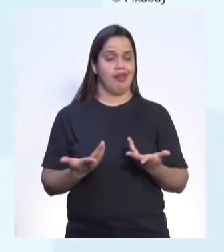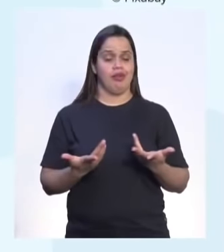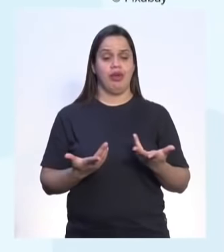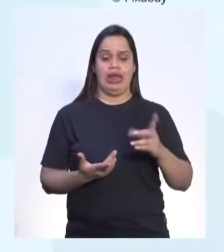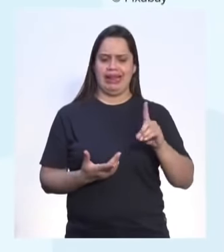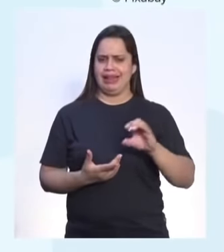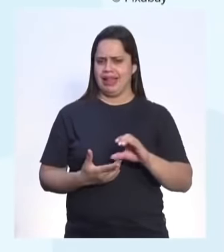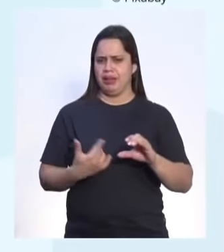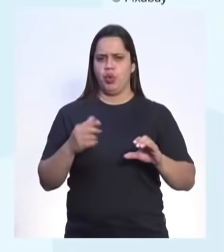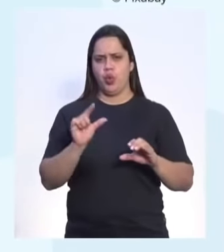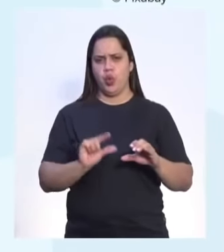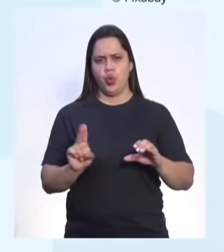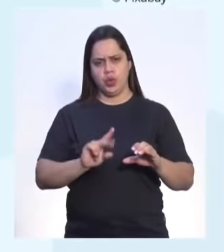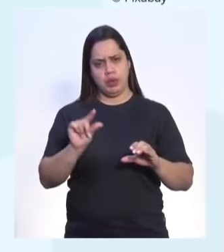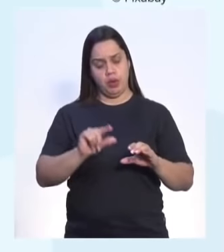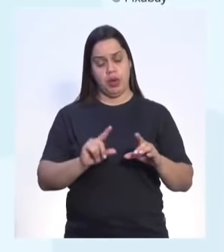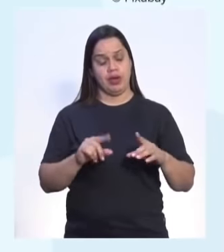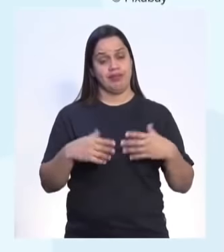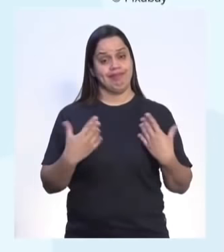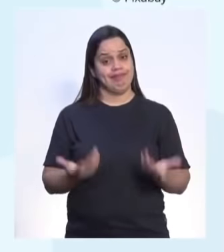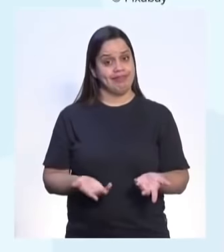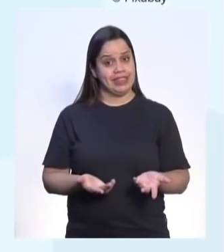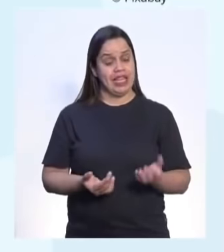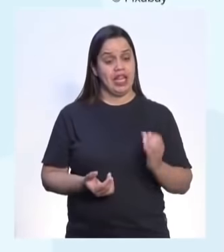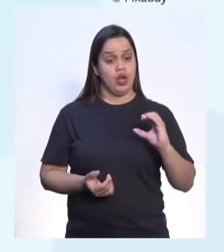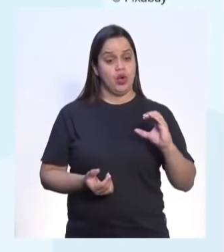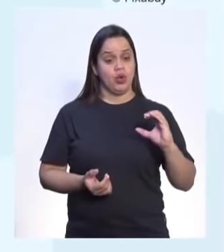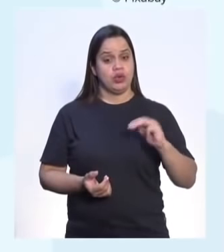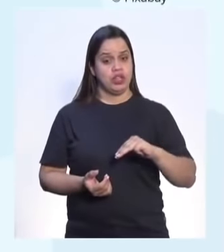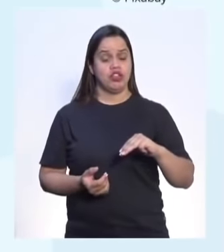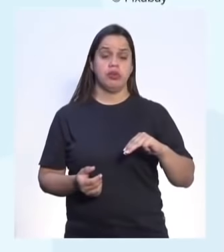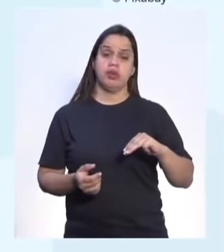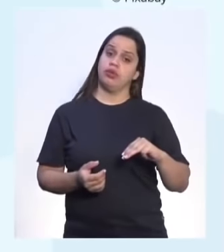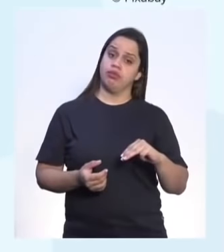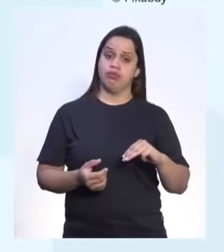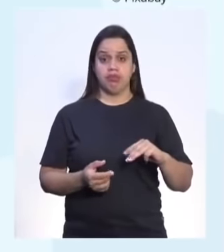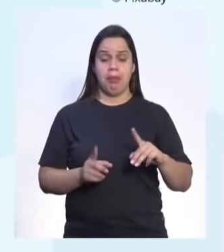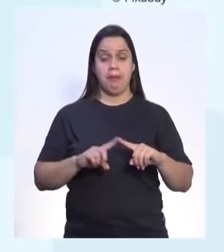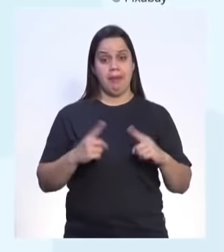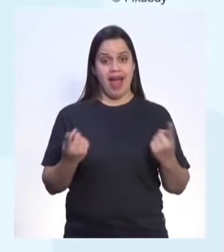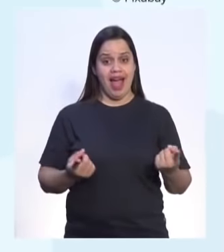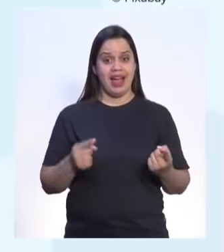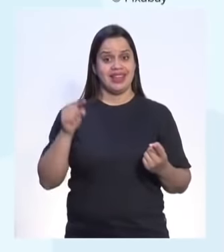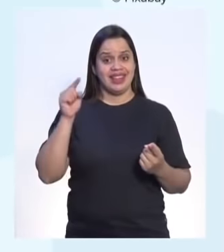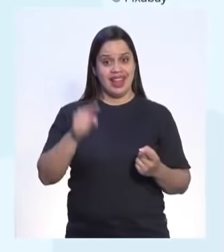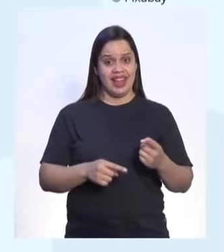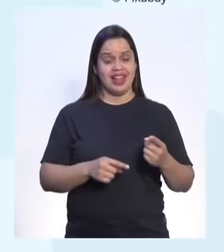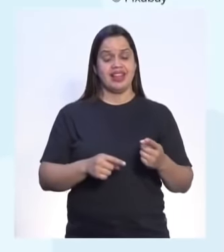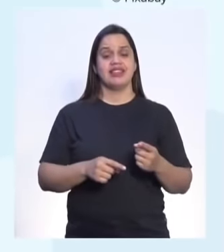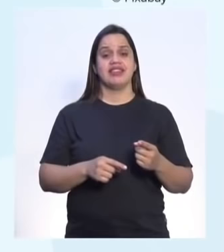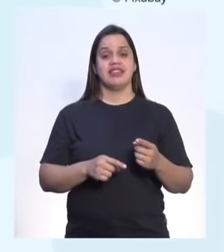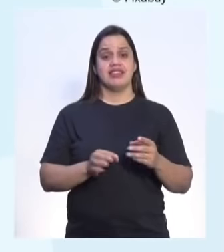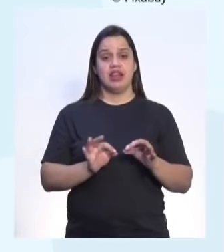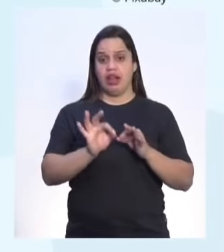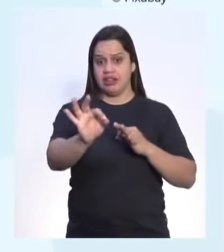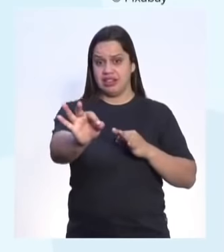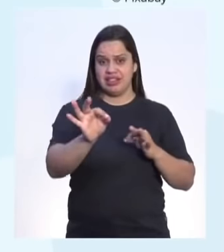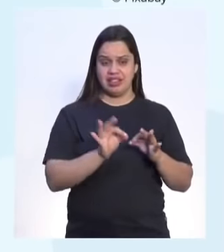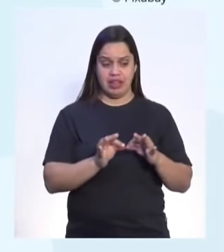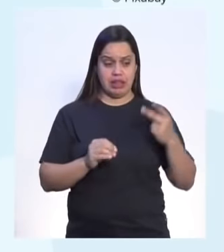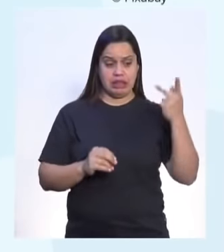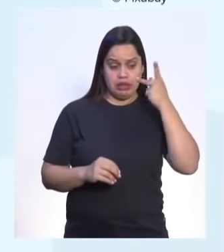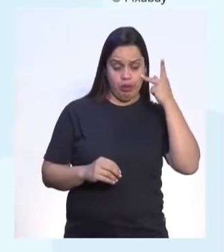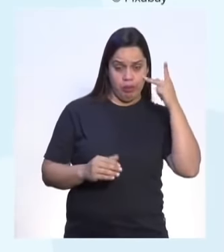mas exige. Os centímetros, entre outras aí. Mas para esse caso aí, a distância de São Paulo até Tupi